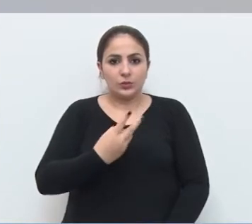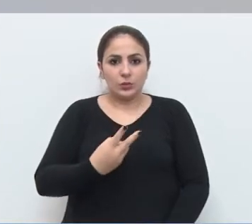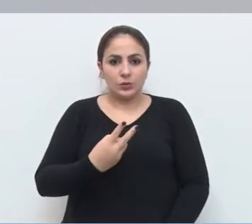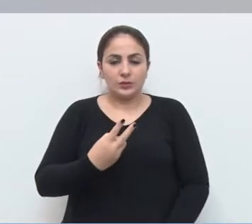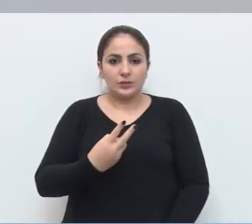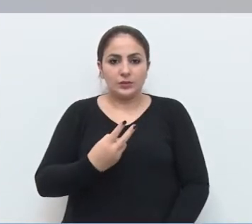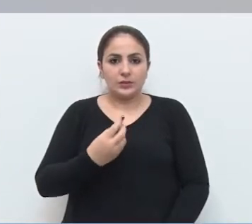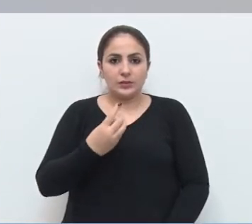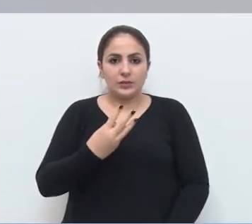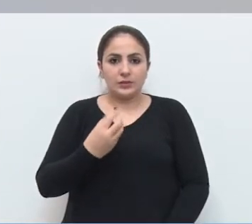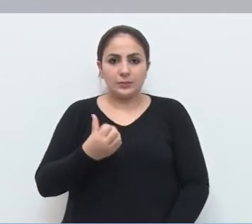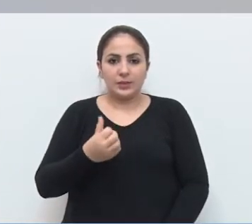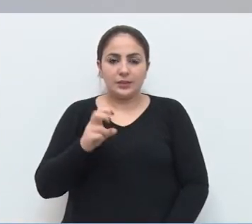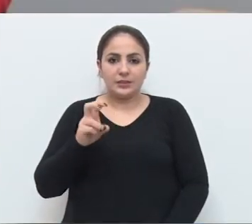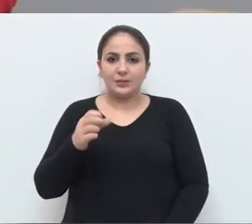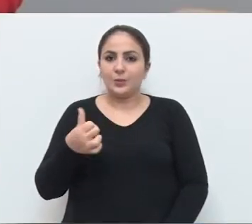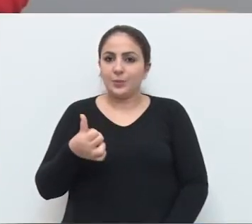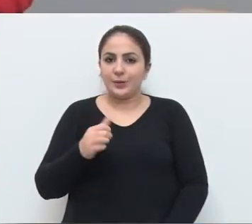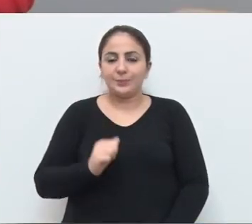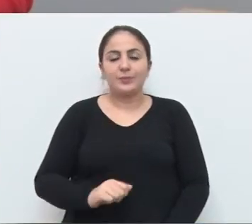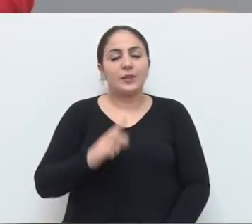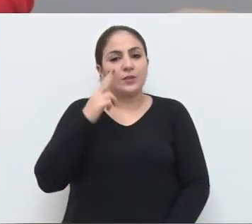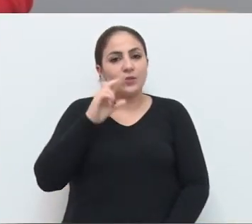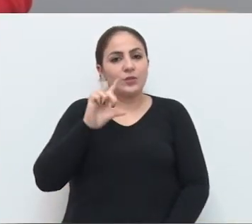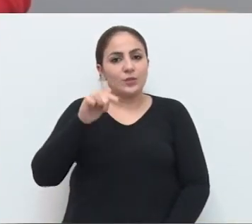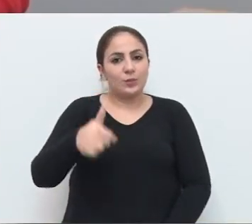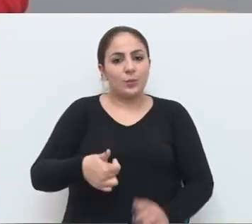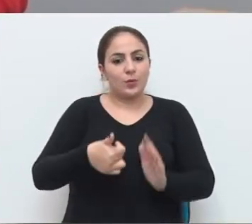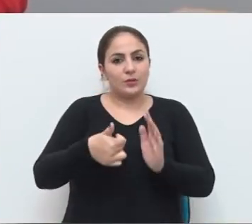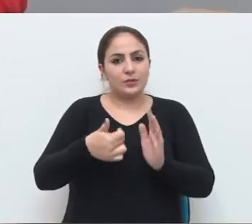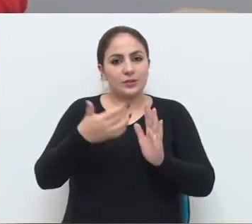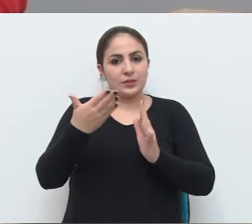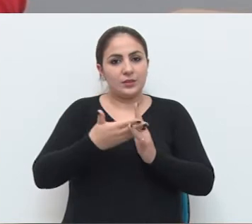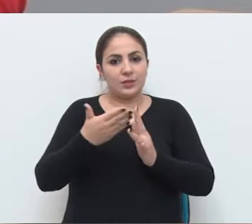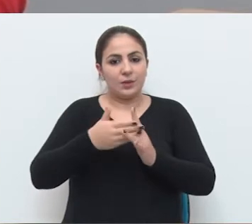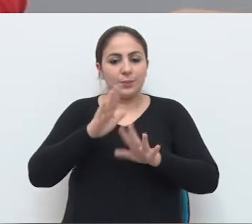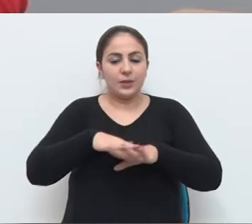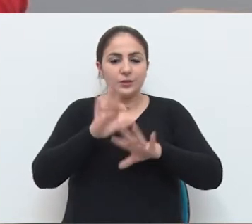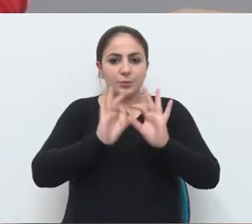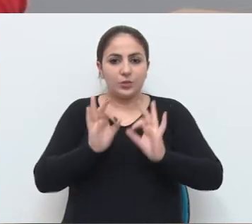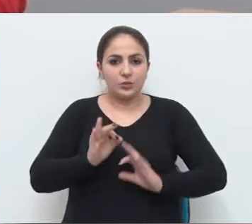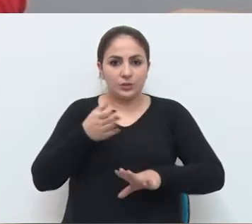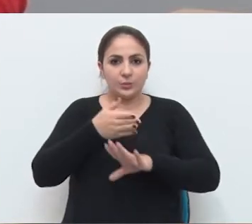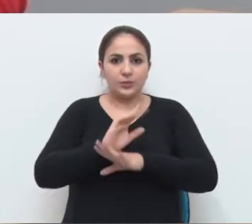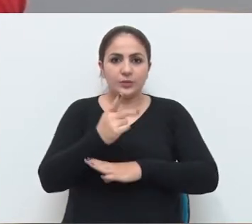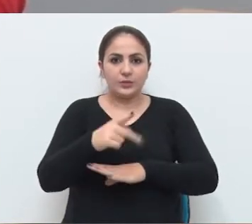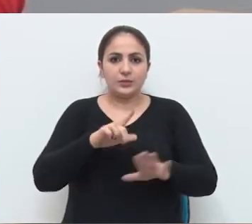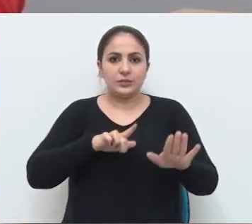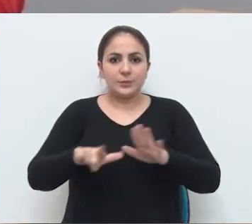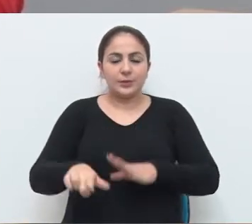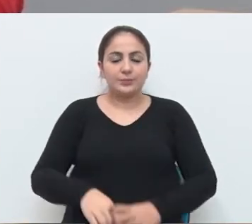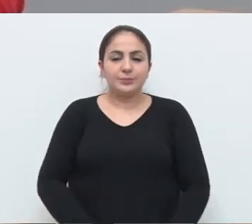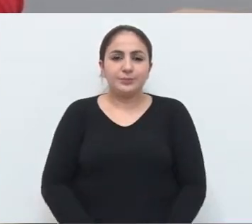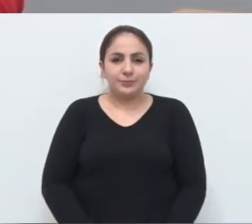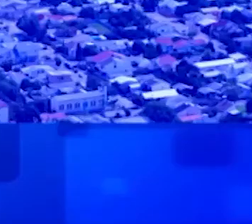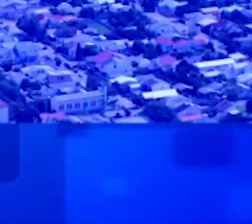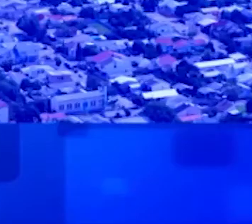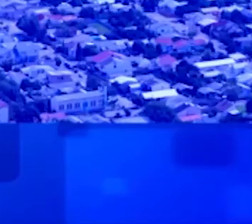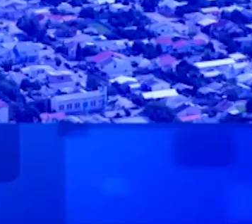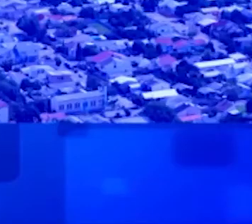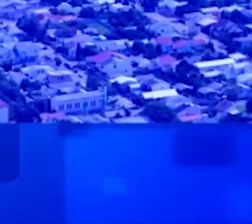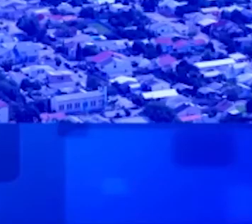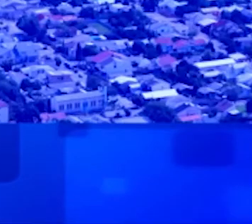-3656. E veja no próximo bloco os projetos aprovados nesta semana.